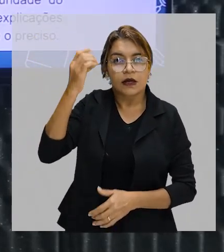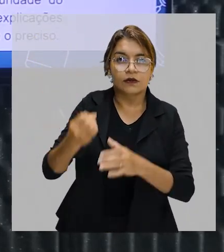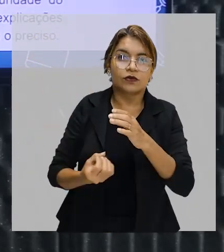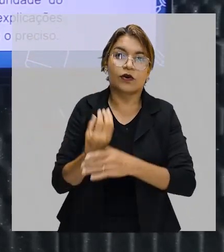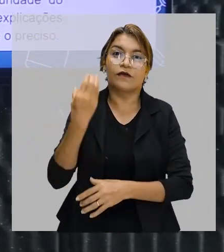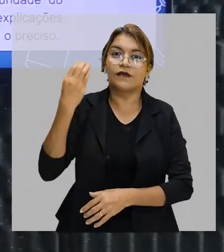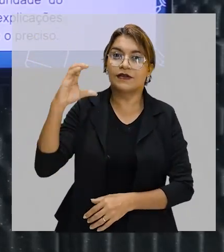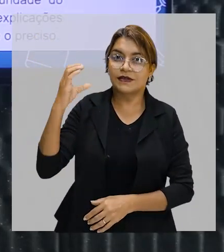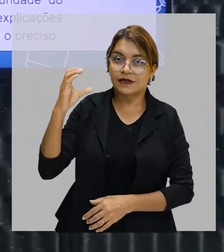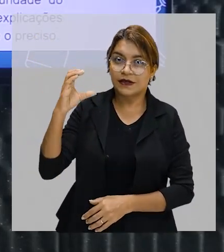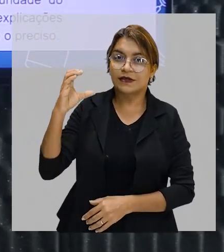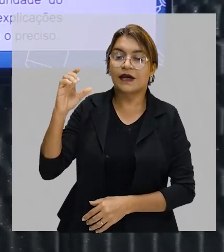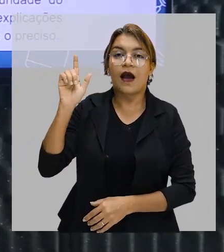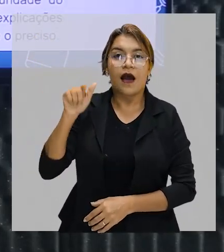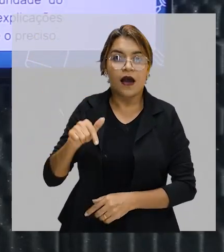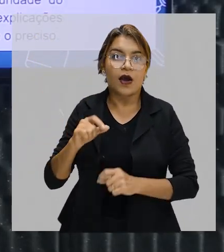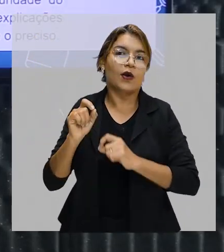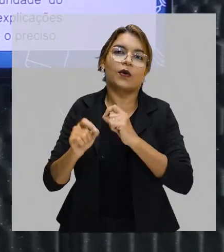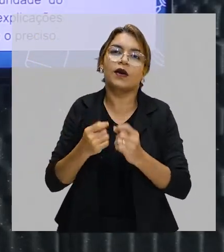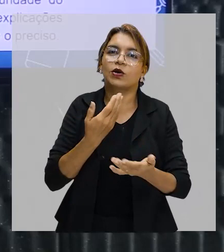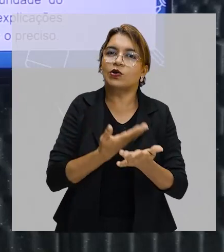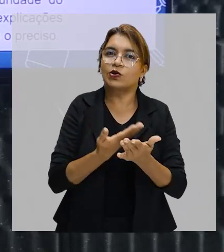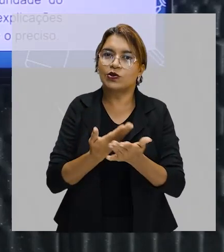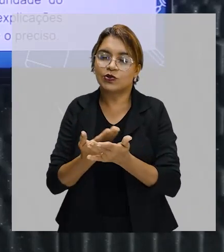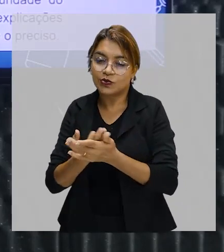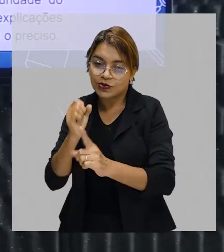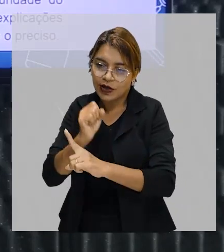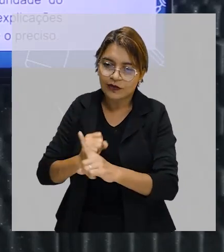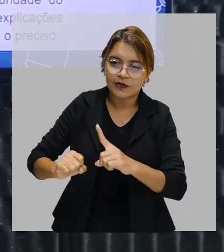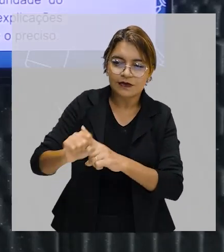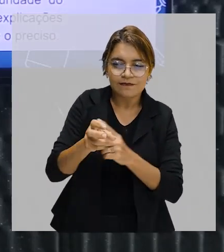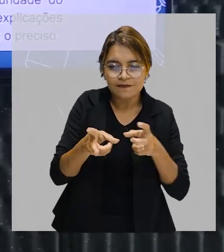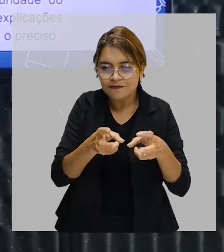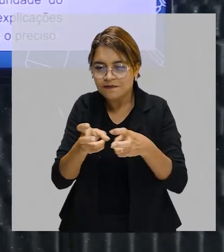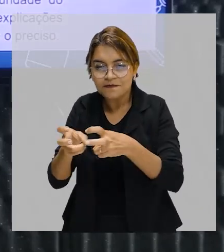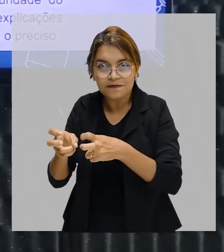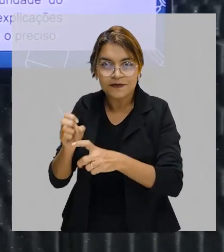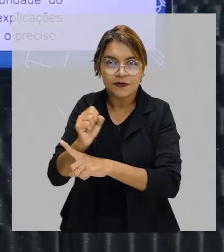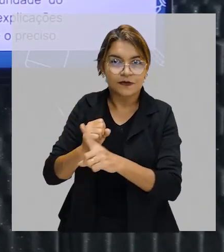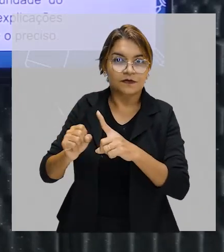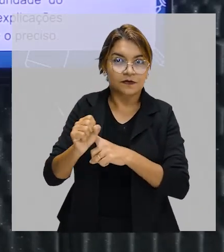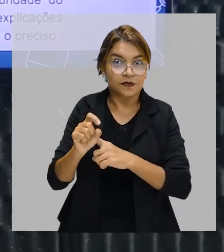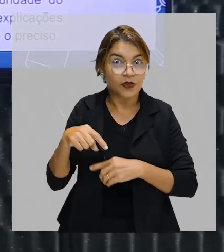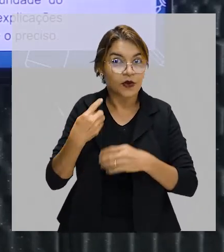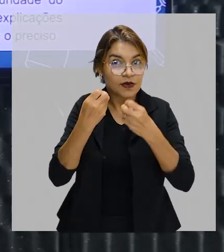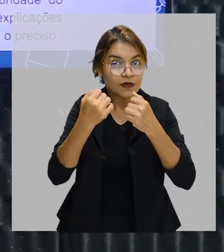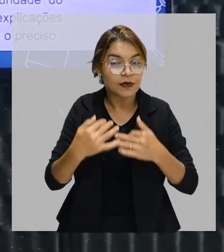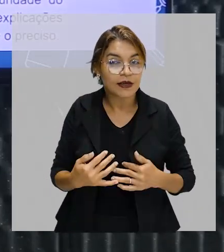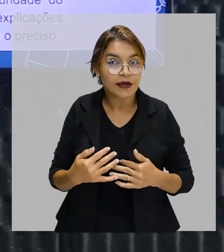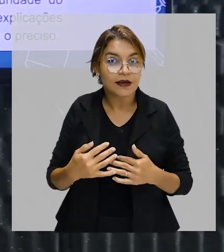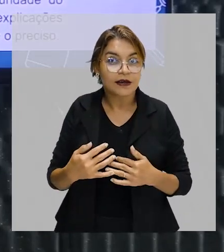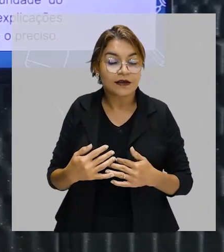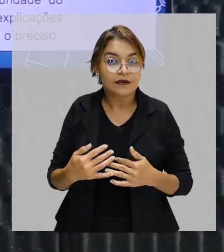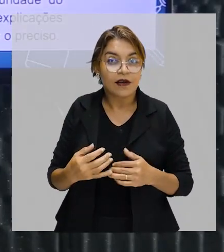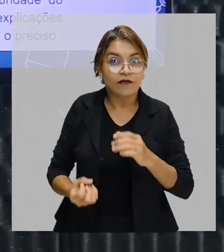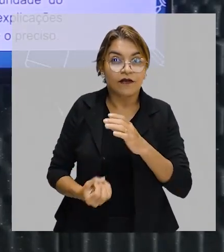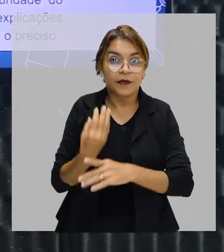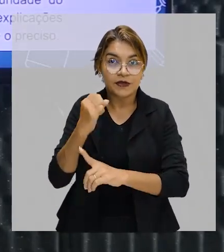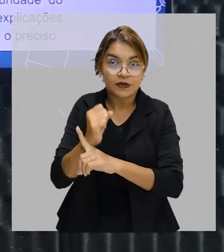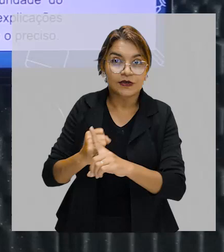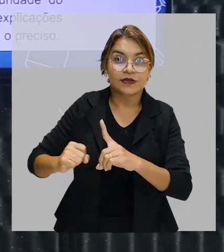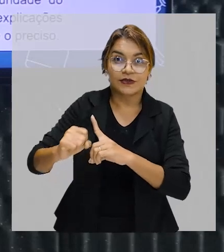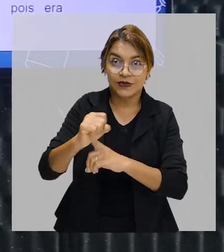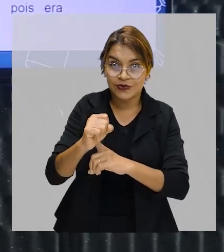ciência. Dessa vez uma ciência que estude a sociedade, ok? É isso que a gente está falando, a formação da sociologia